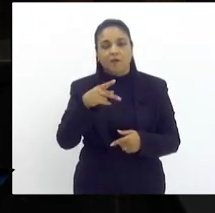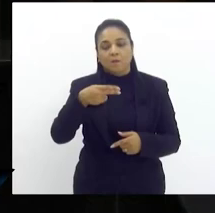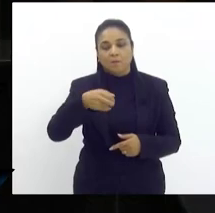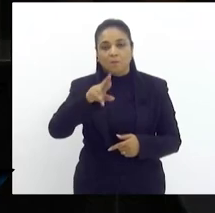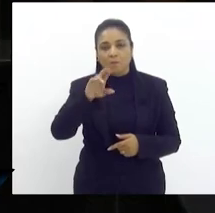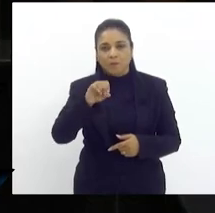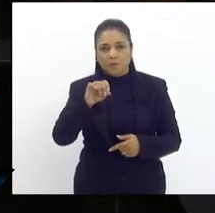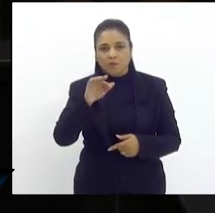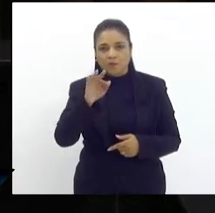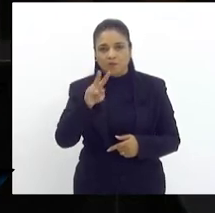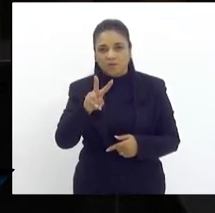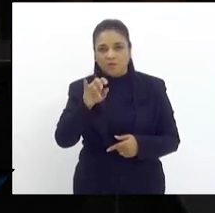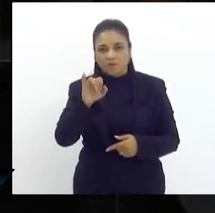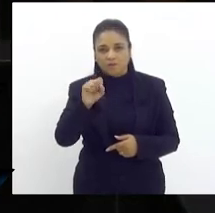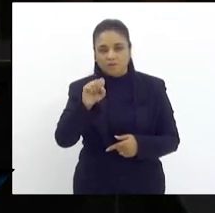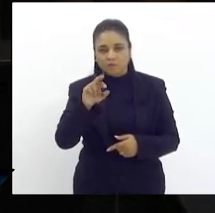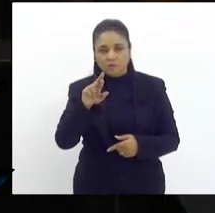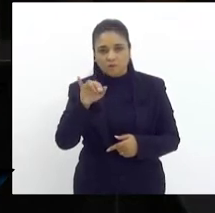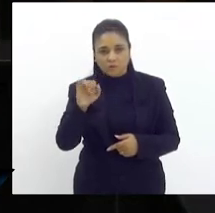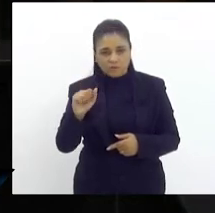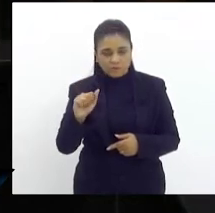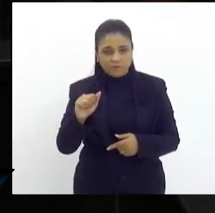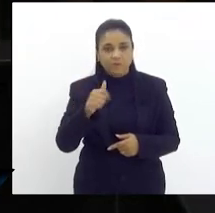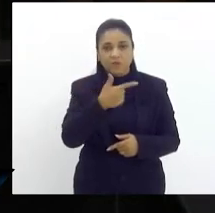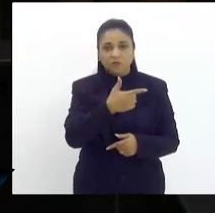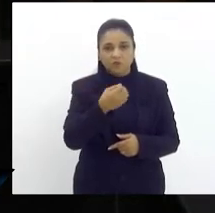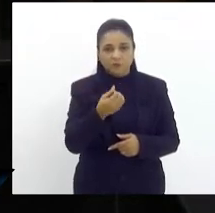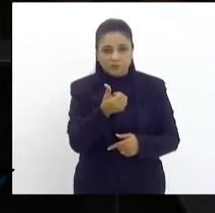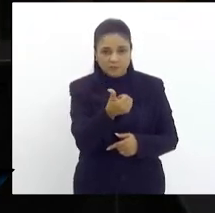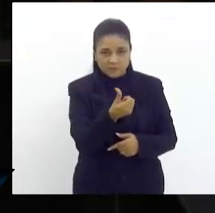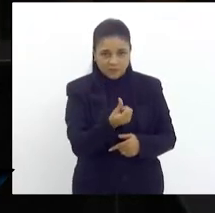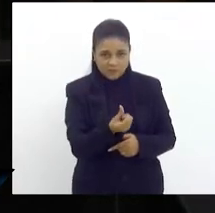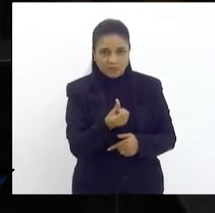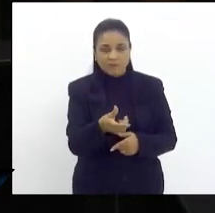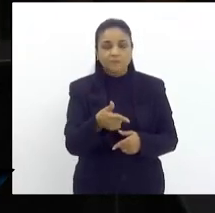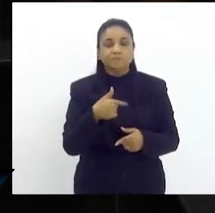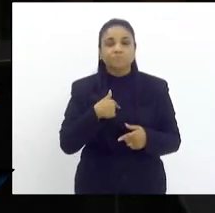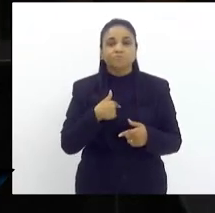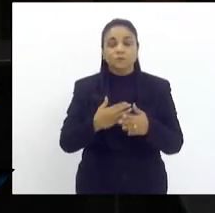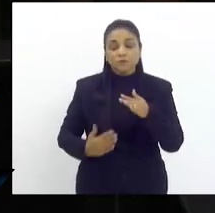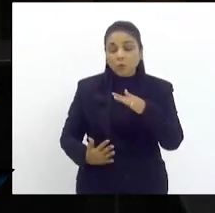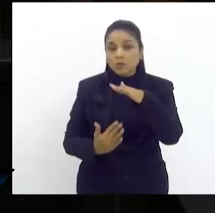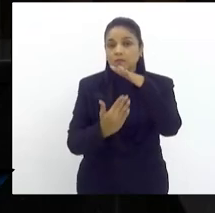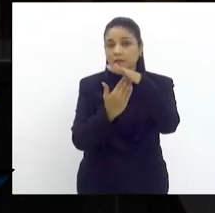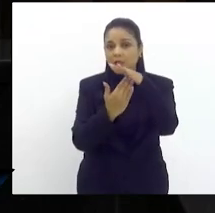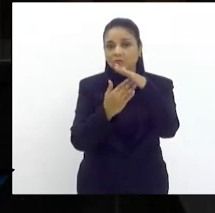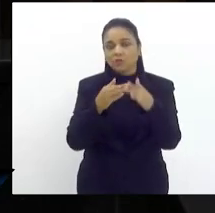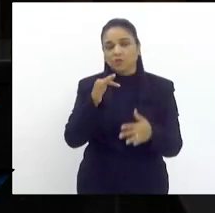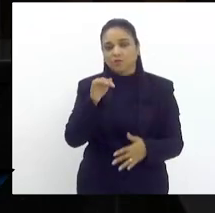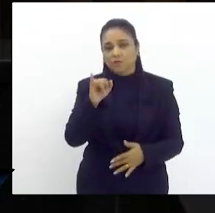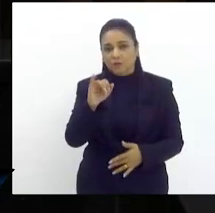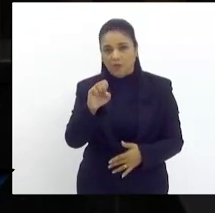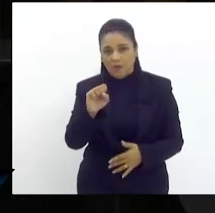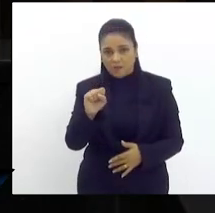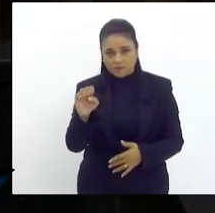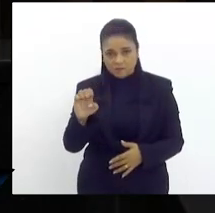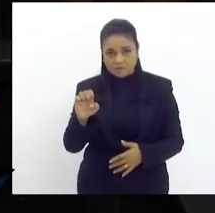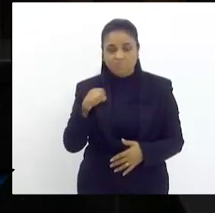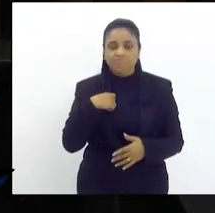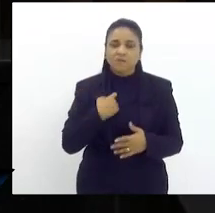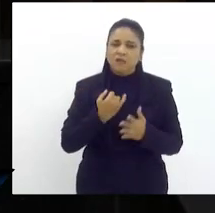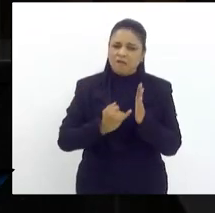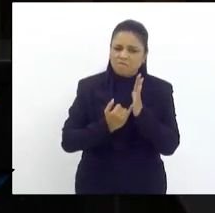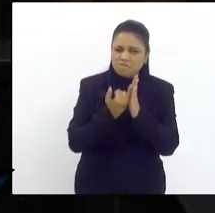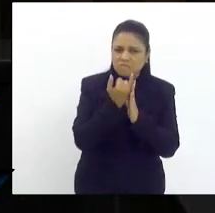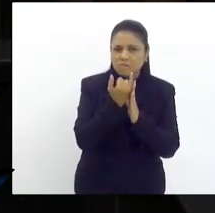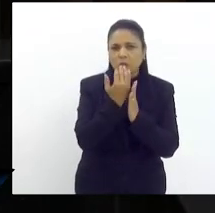coloca um teto no FIES e a gente sabe que com o tempo passando a inflação veio aumentando